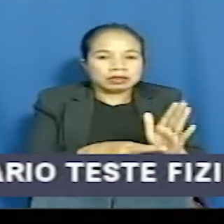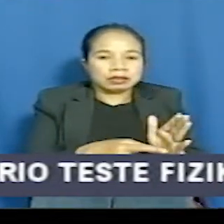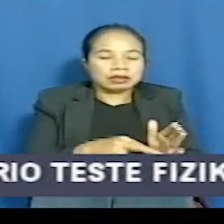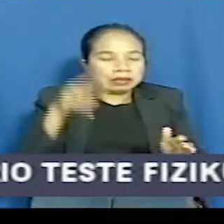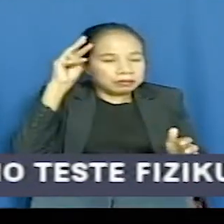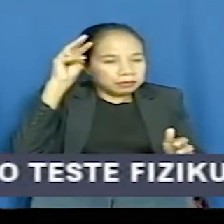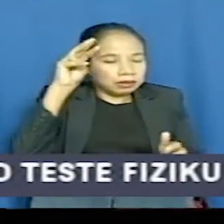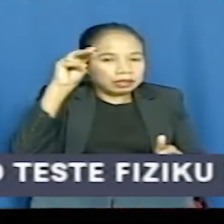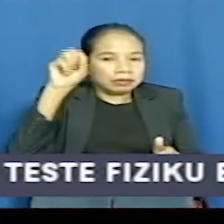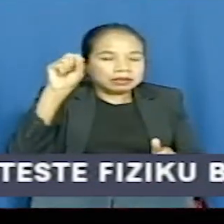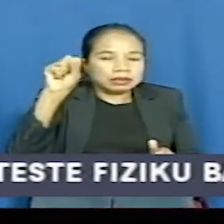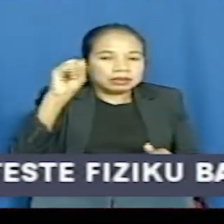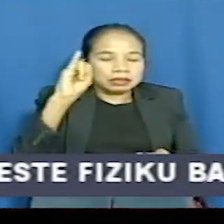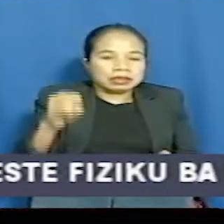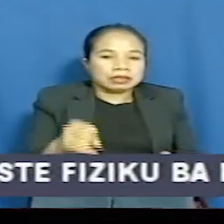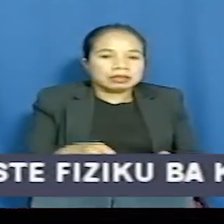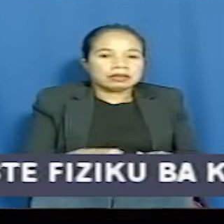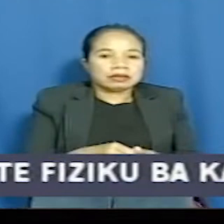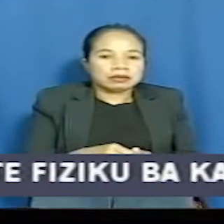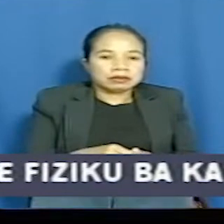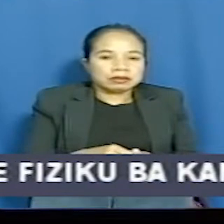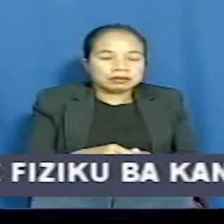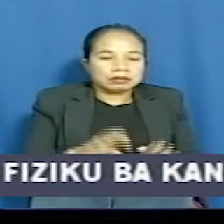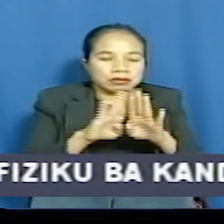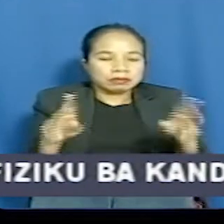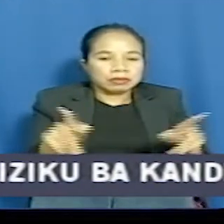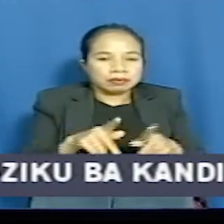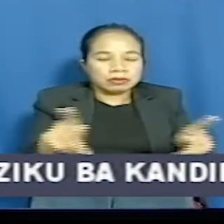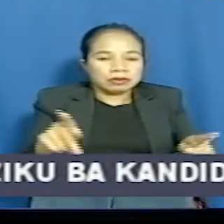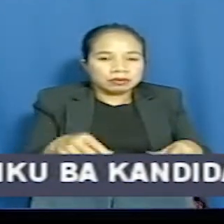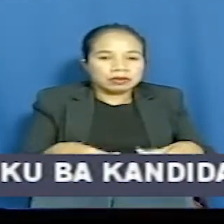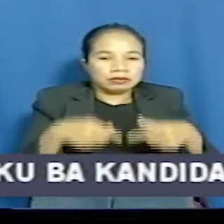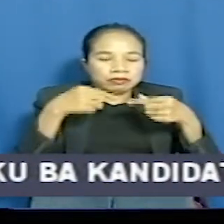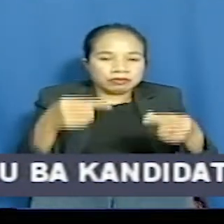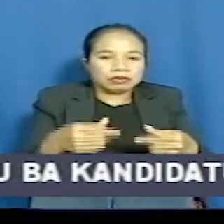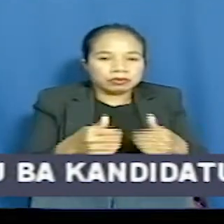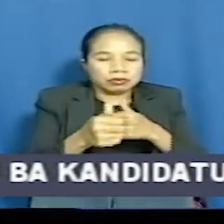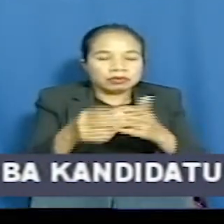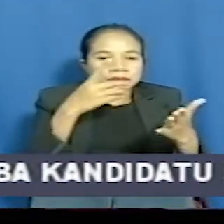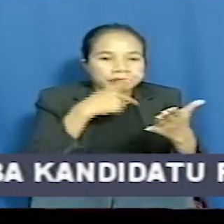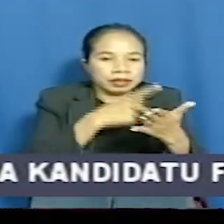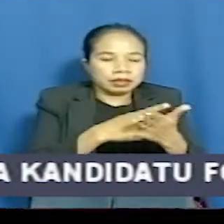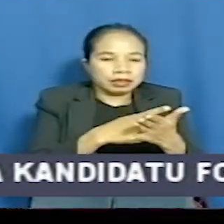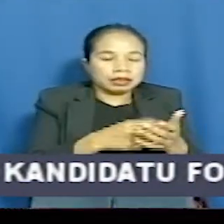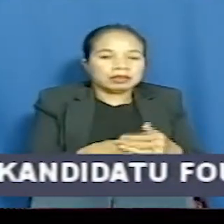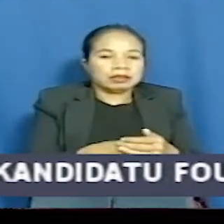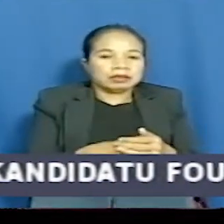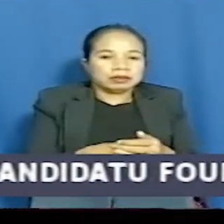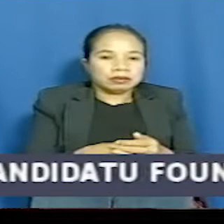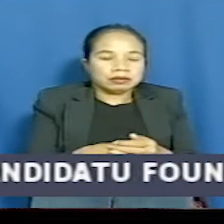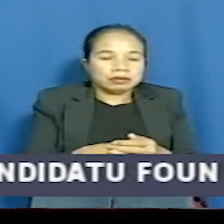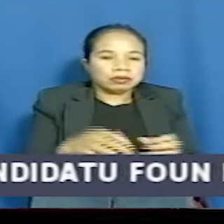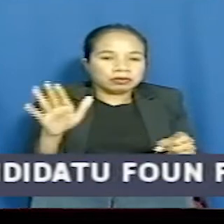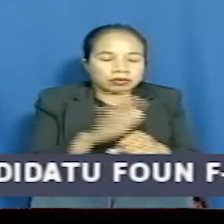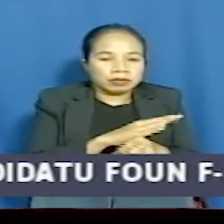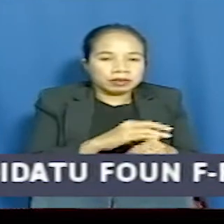MZD. Hori garante transparência para o público. Apoio ne oferece baseia para pedido Fundação Centro Marrom.